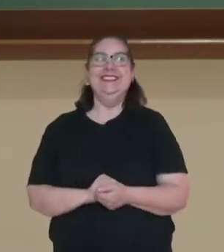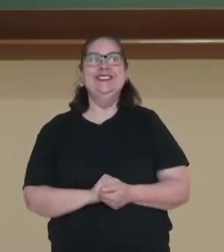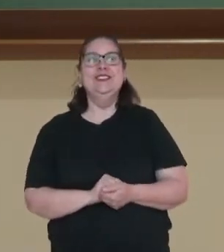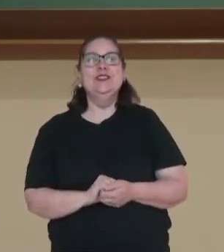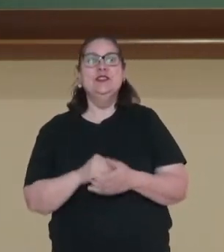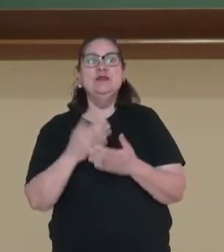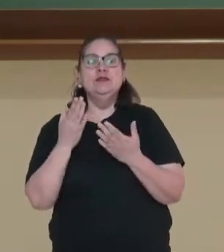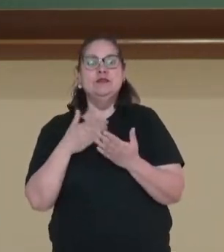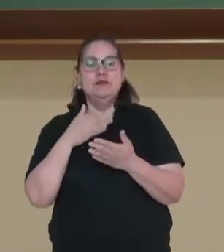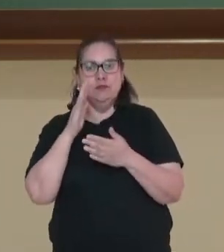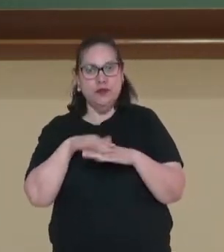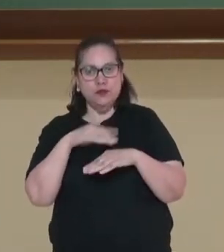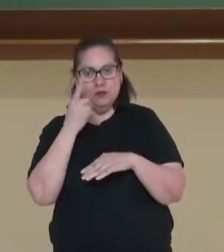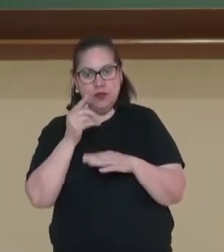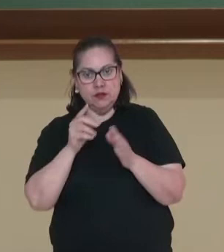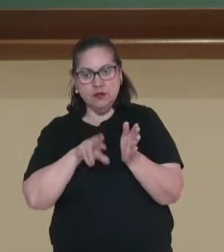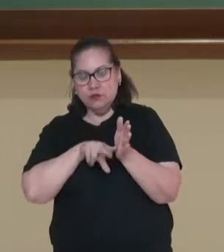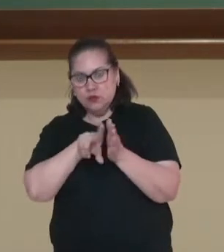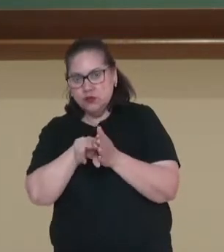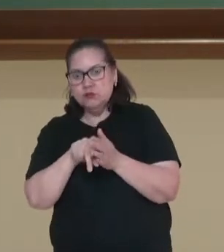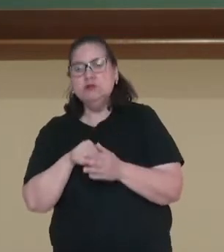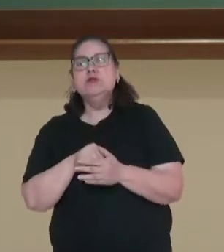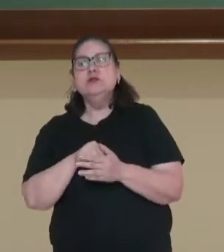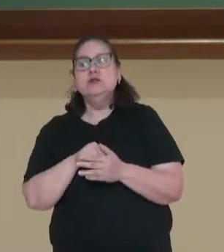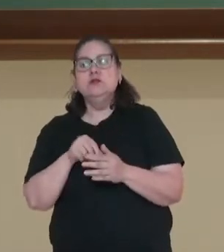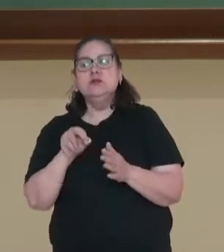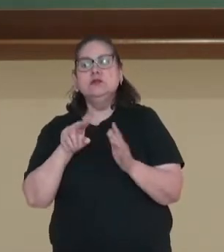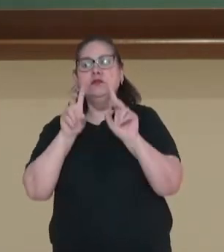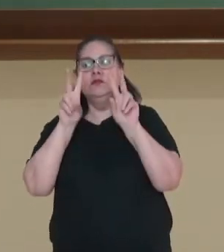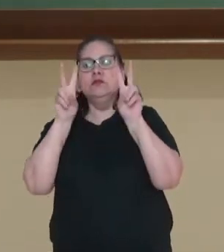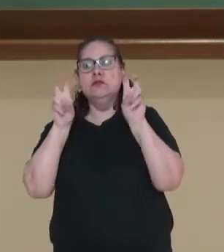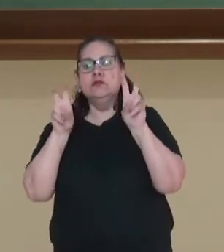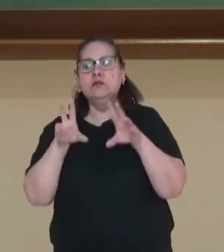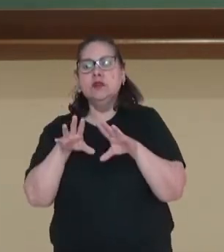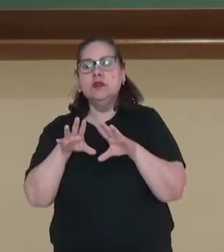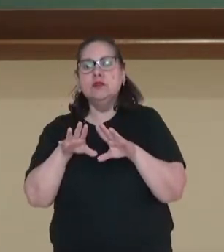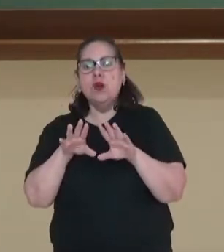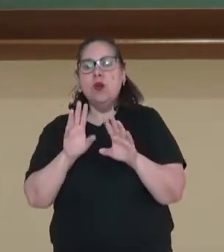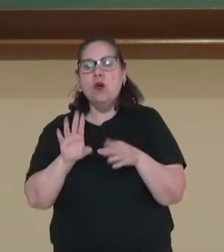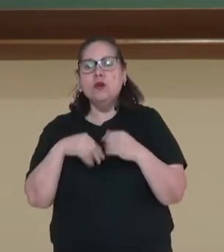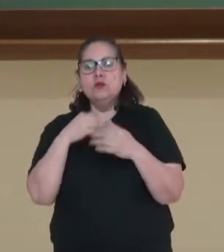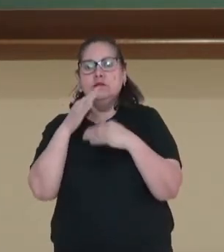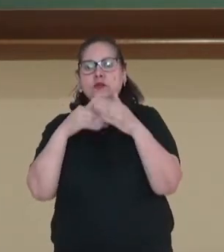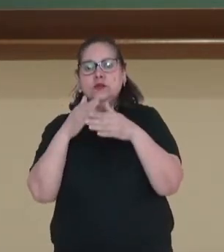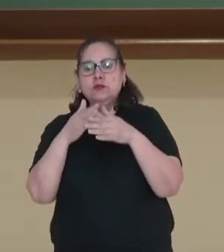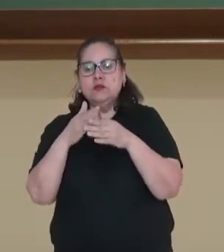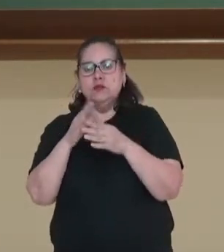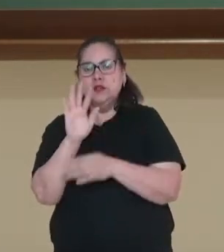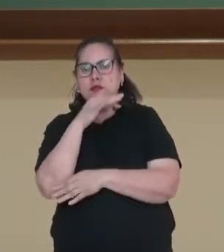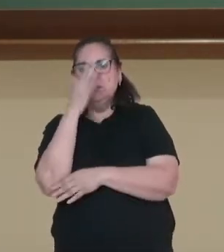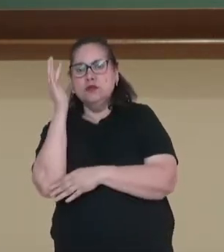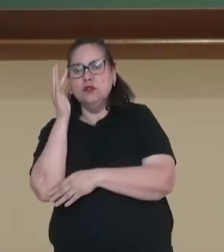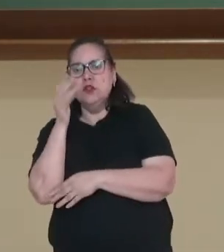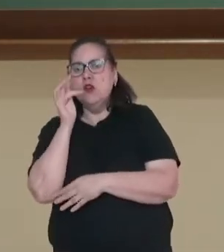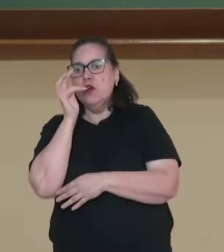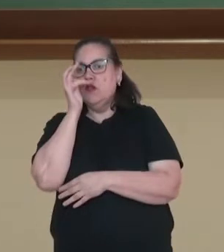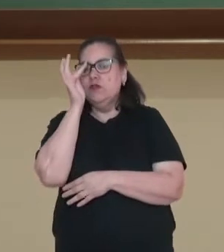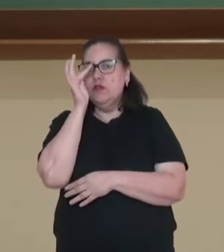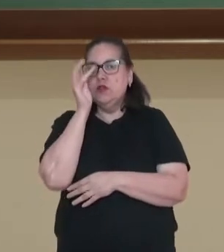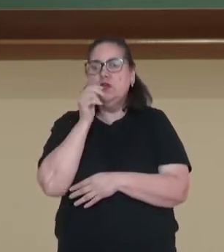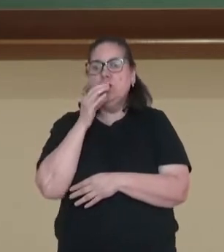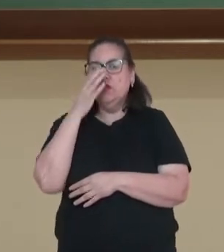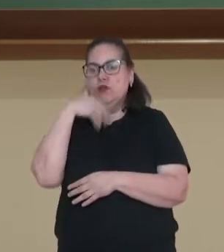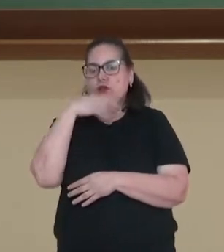E vamos para mais uma aula de biologia. O tema de hoje são os órgãos reprodutivos das plantas. A gente vai falar sobre flor, fruto